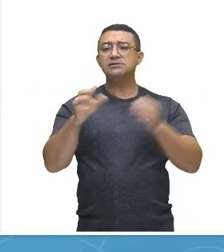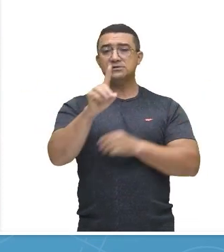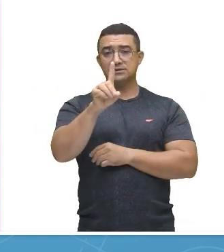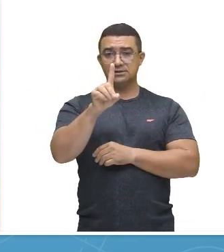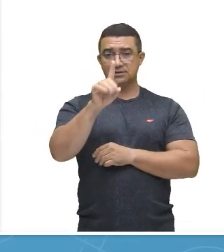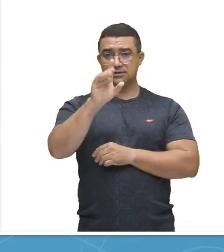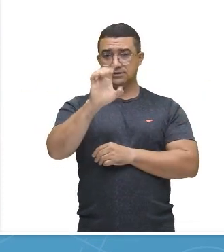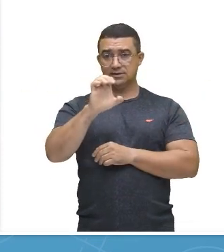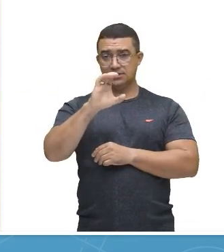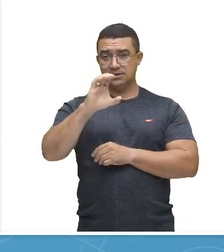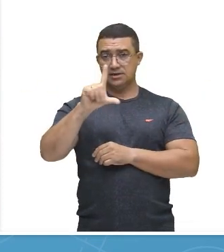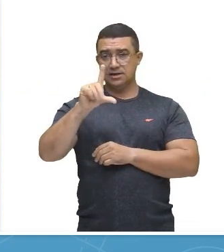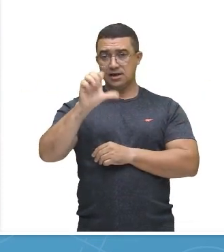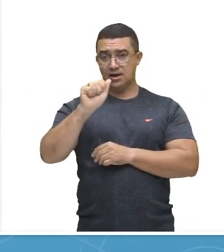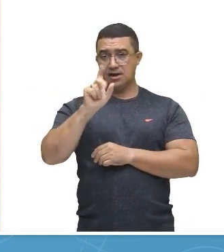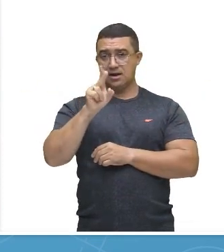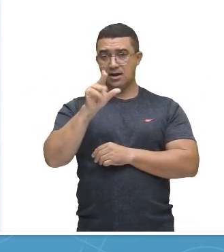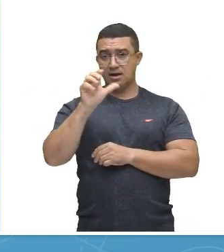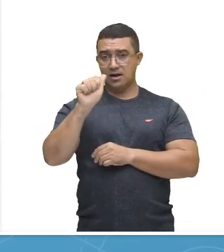Interrogativa.